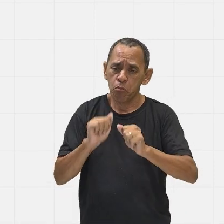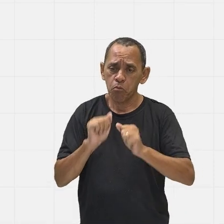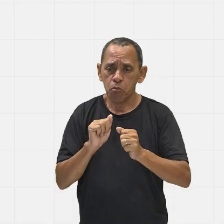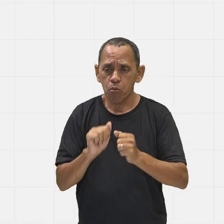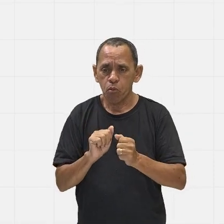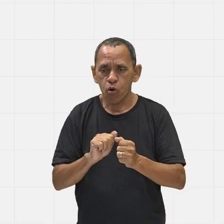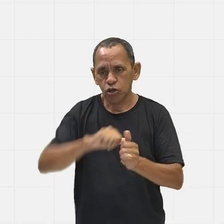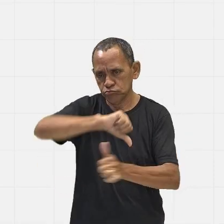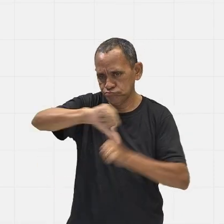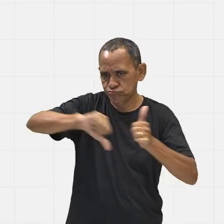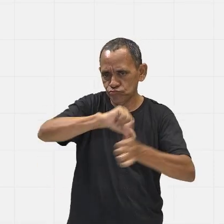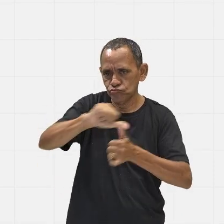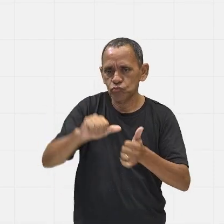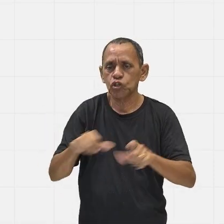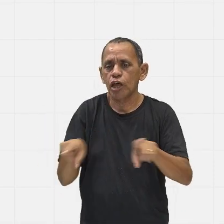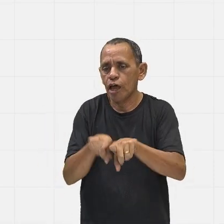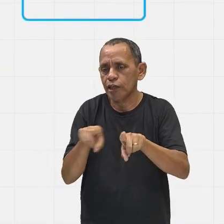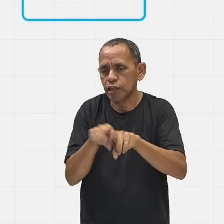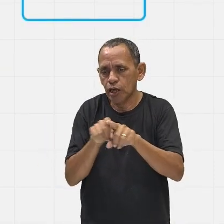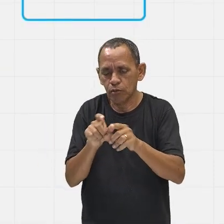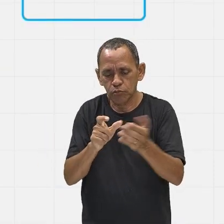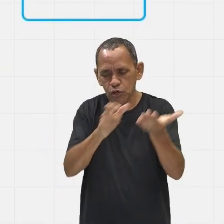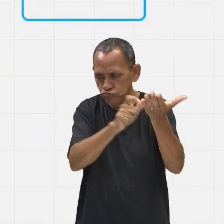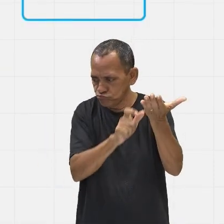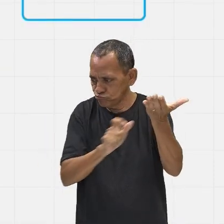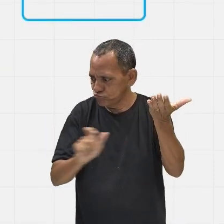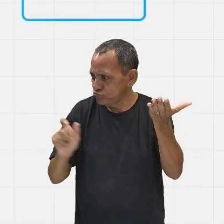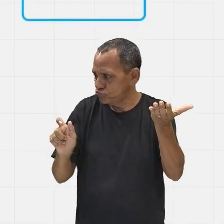ela diretamente na tomada.